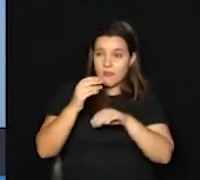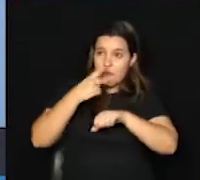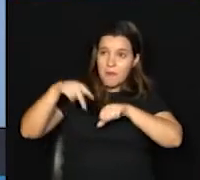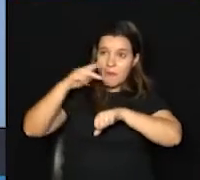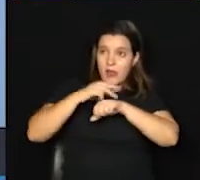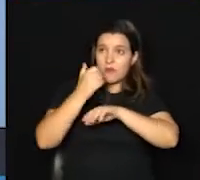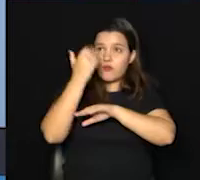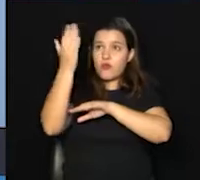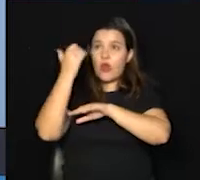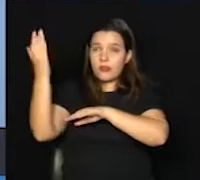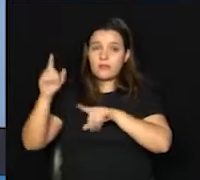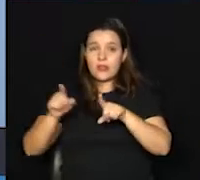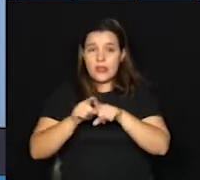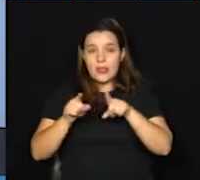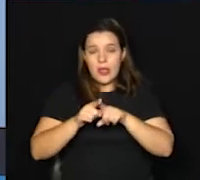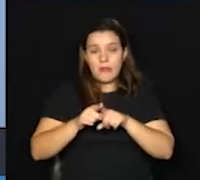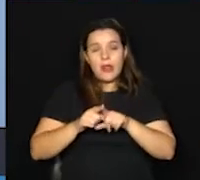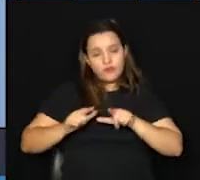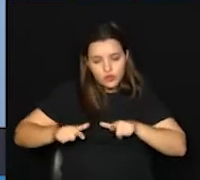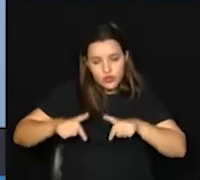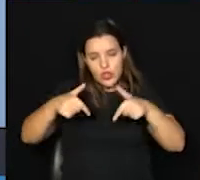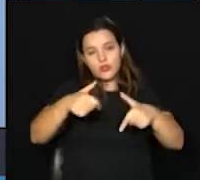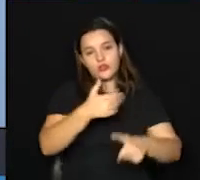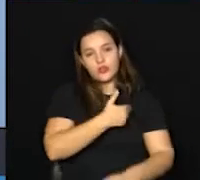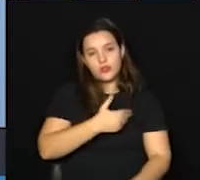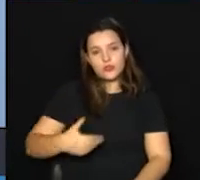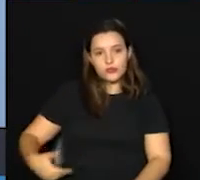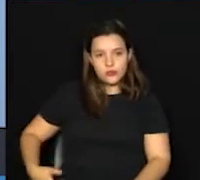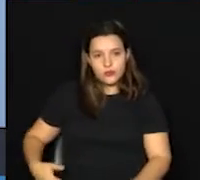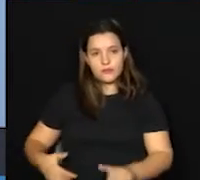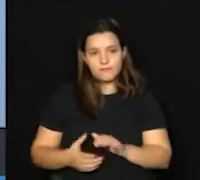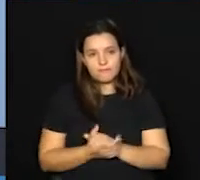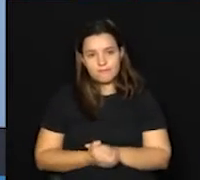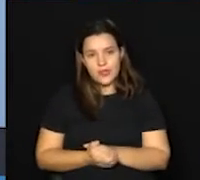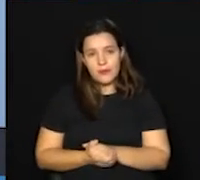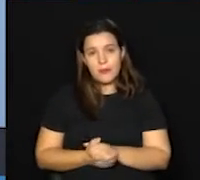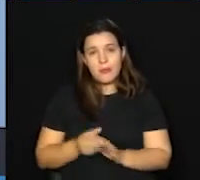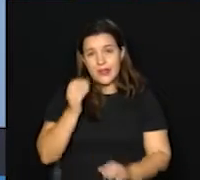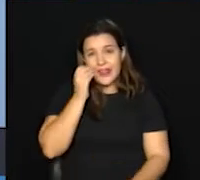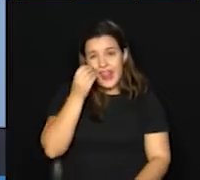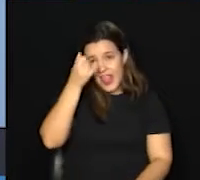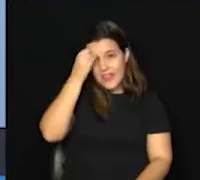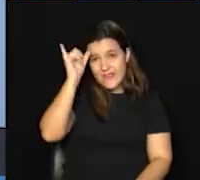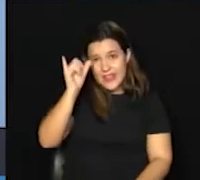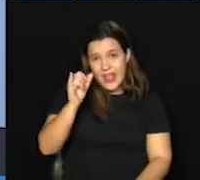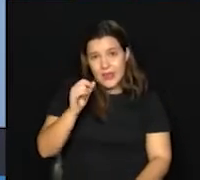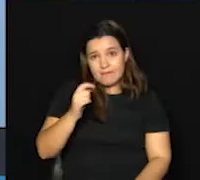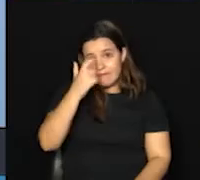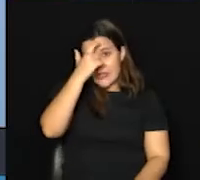então as pessoas não dependam exclusivamente, por exemplo, de auxílios do governo.